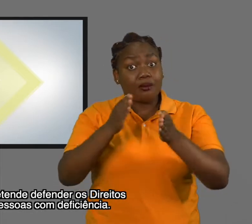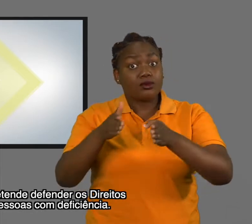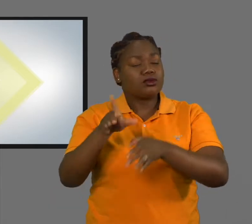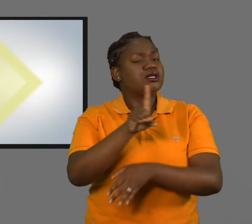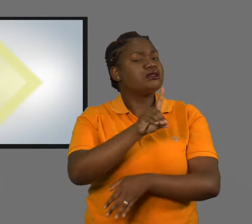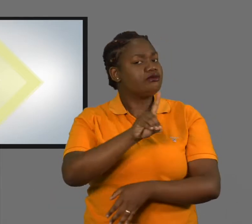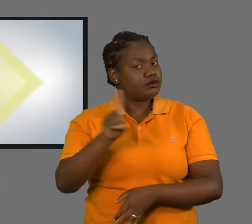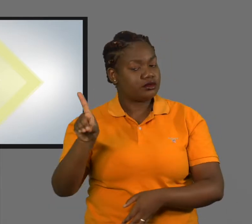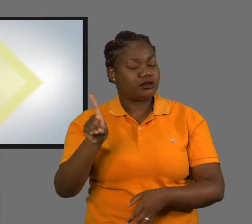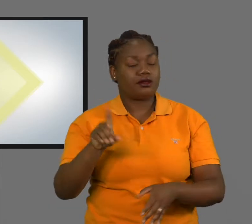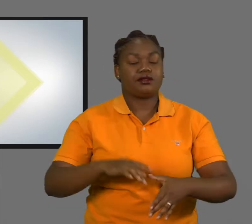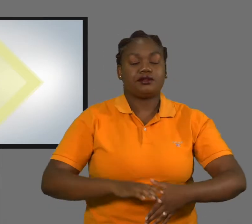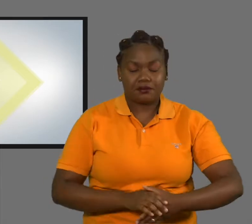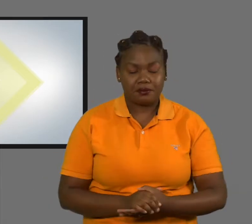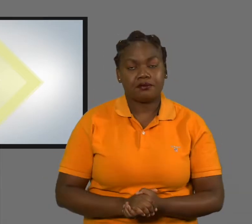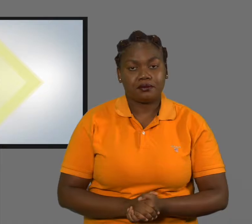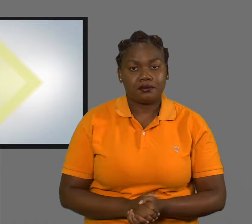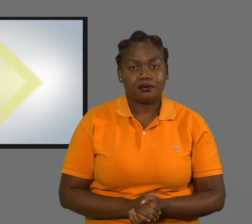deficiência